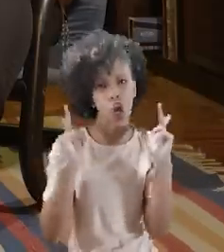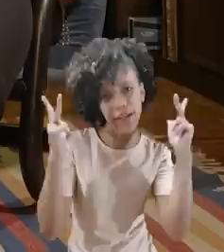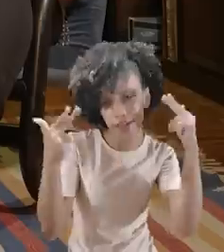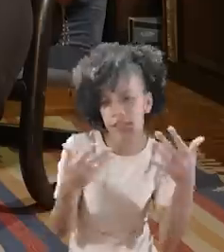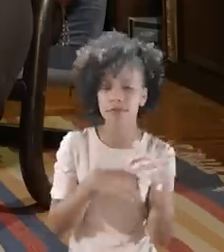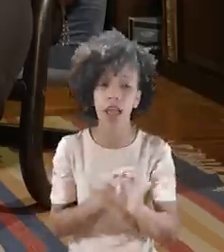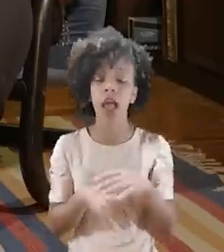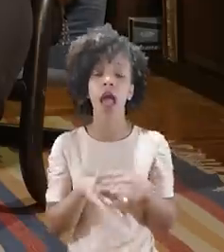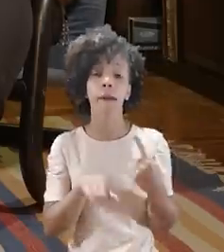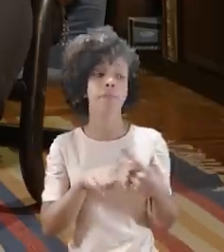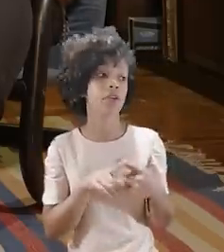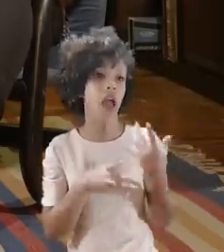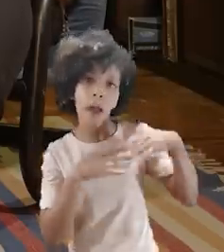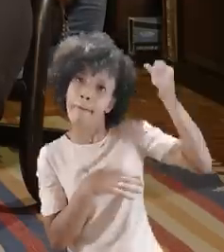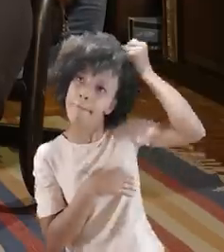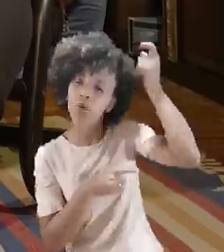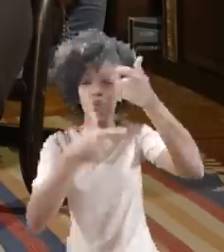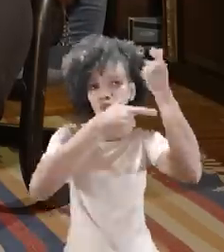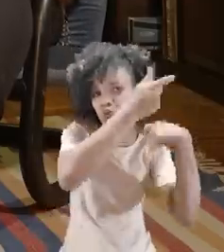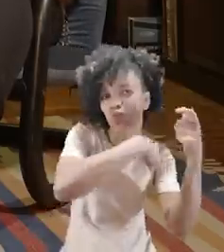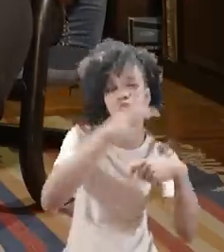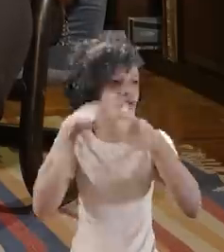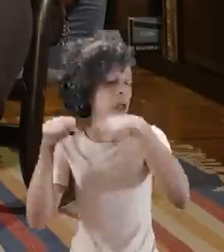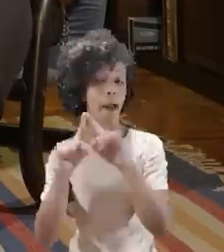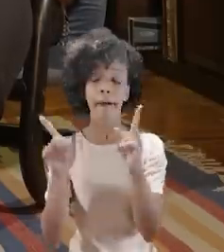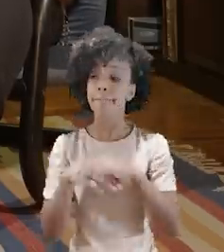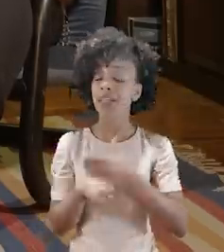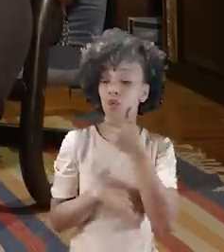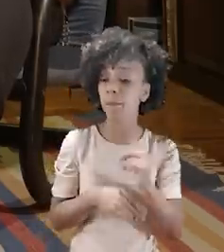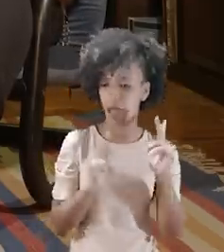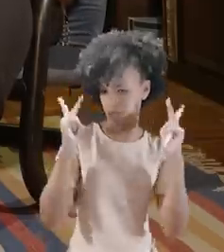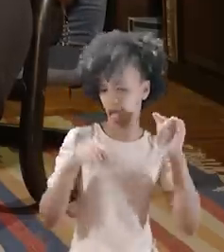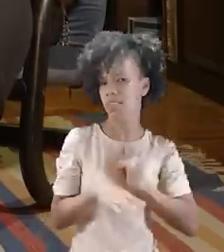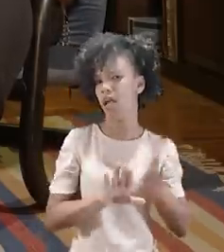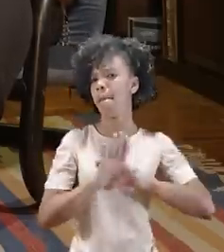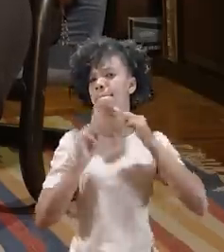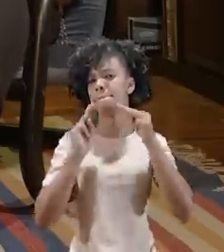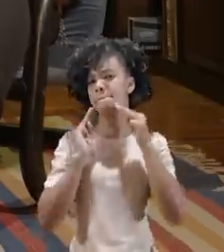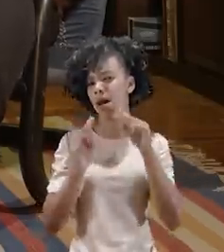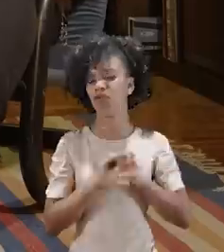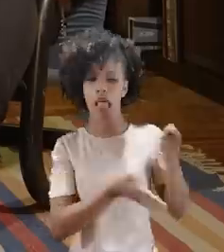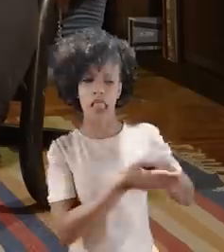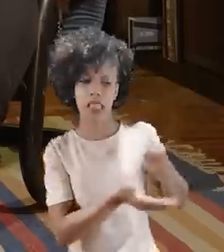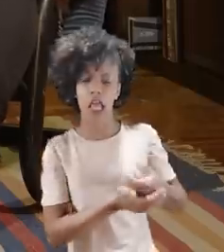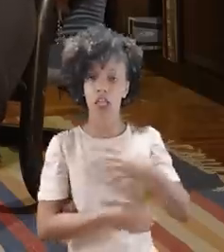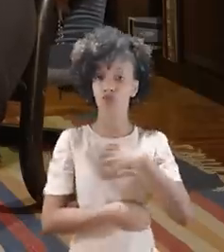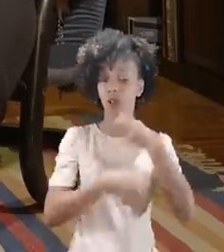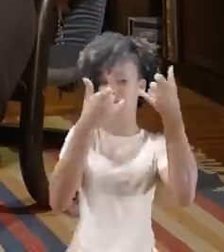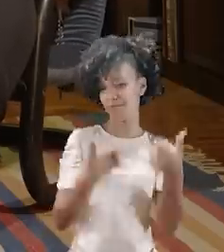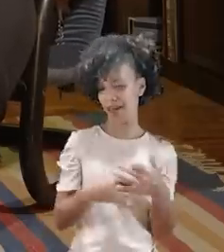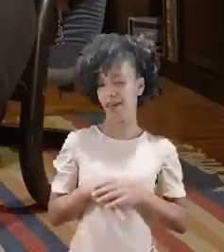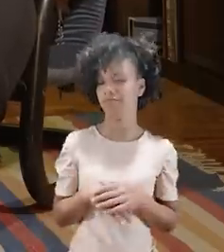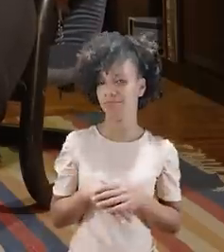assim não é amar o cabelo pensei que corta o cabelo tem o marketing por trás do carro baseado insistência em